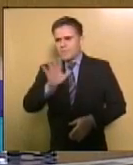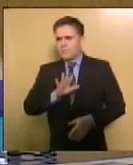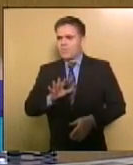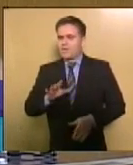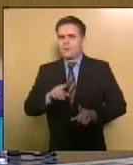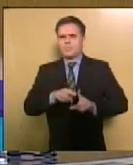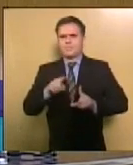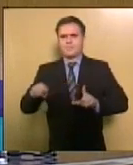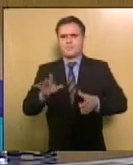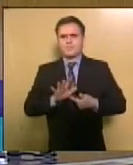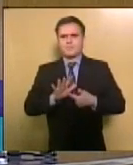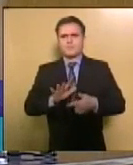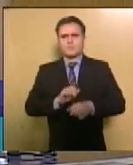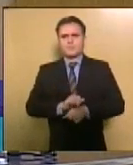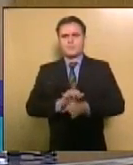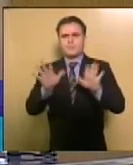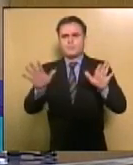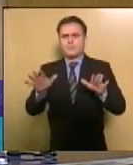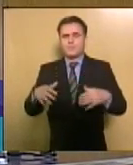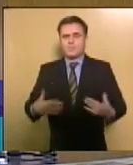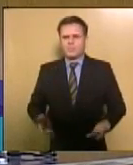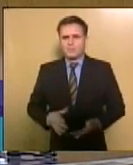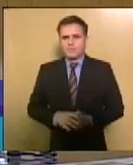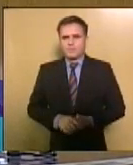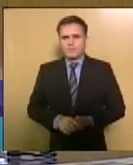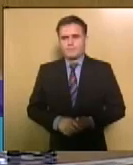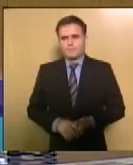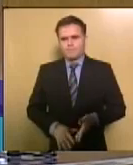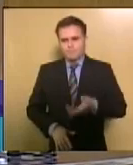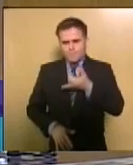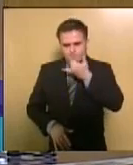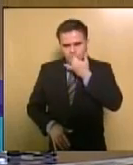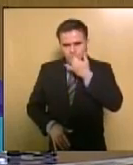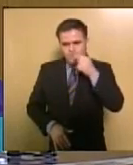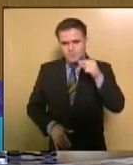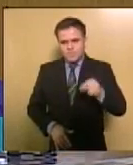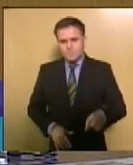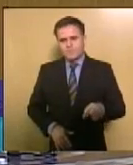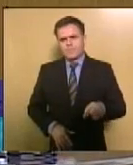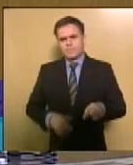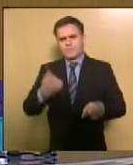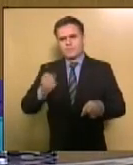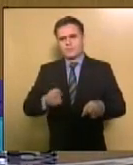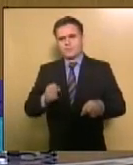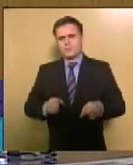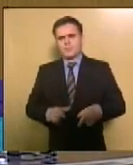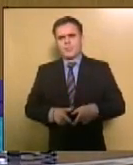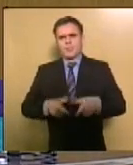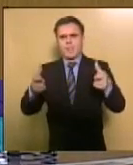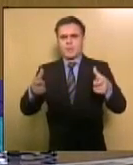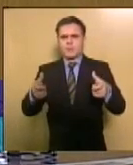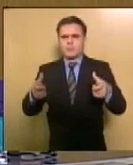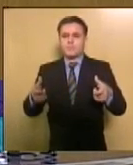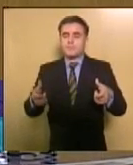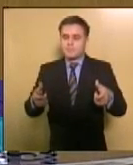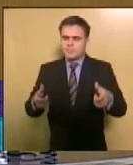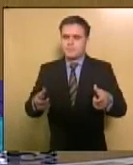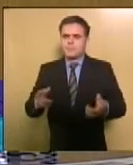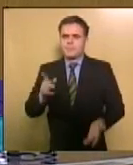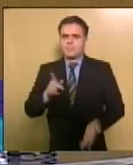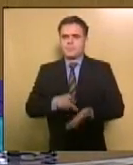bastante Claro em mostrar que infelizmente a tragédia aqui tem sido um pouquinho maior na